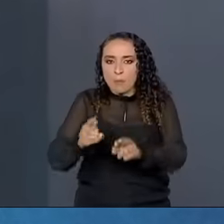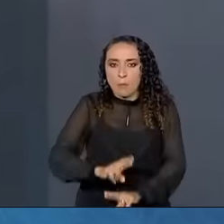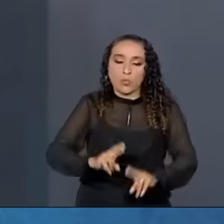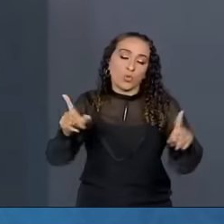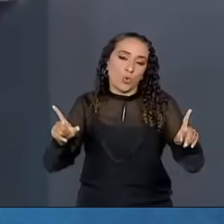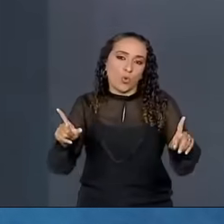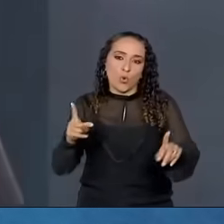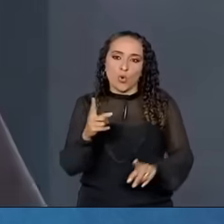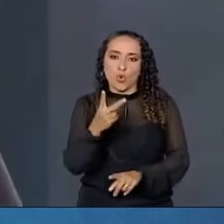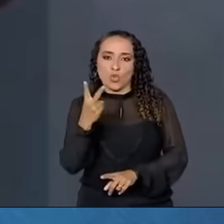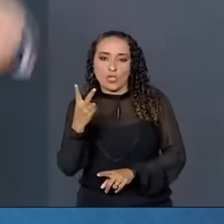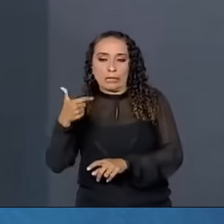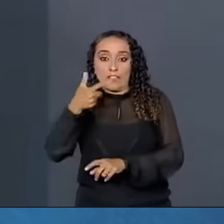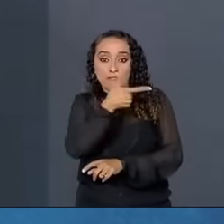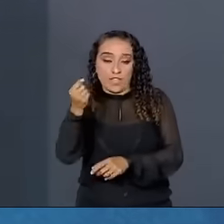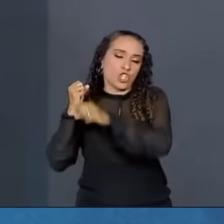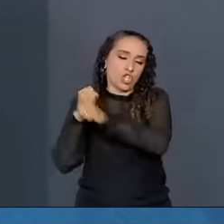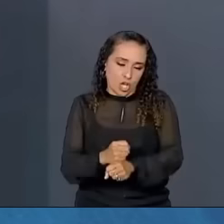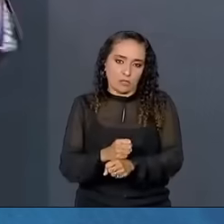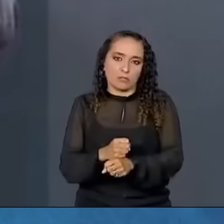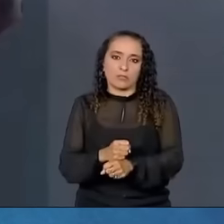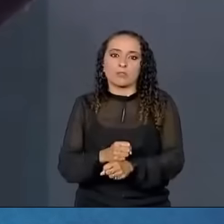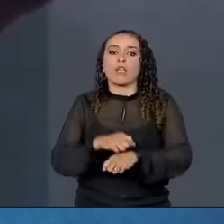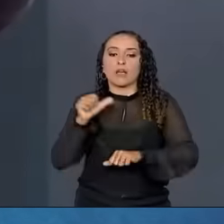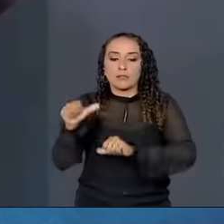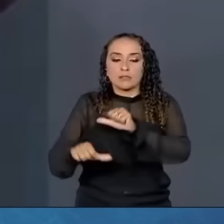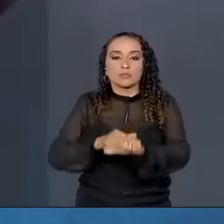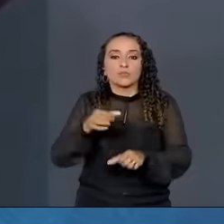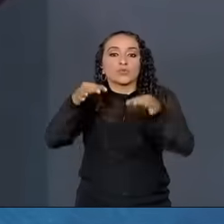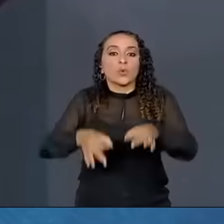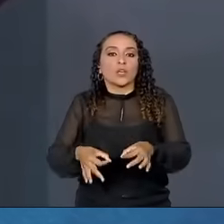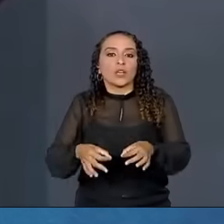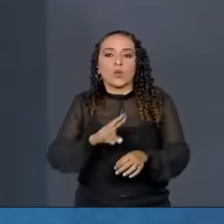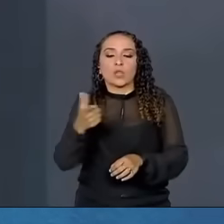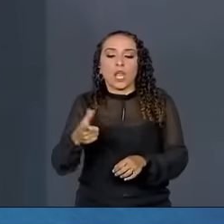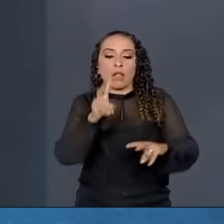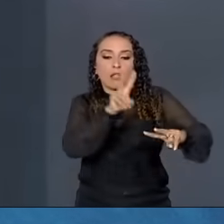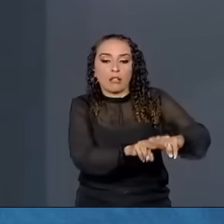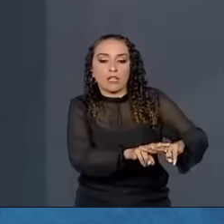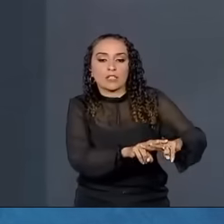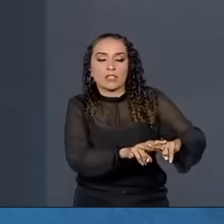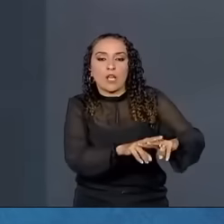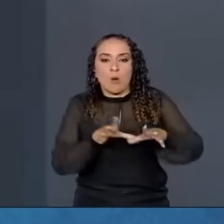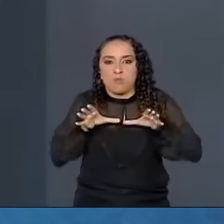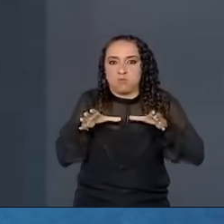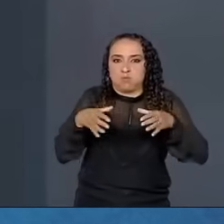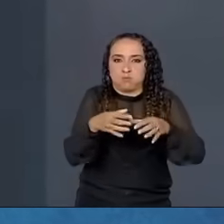duas décadas e isso determinou que não haja mais o encarceramento em